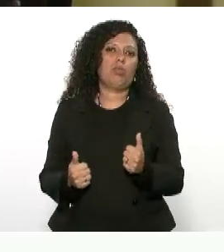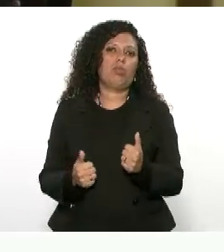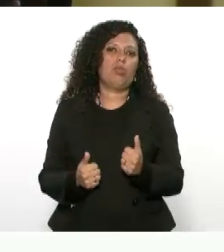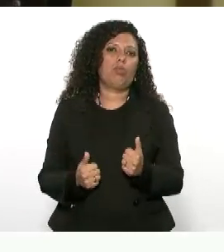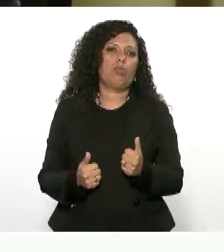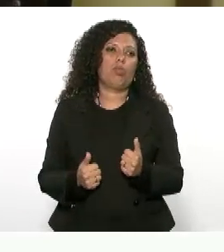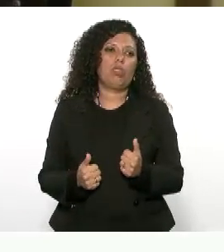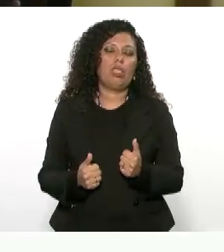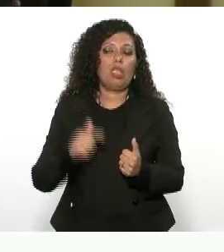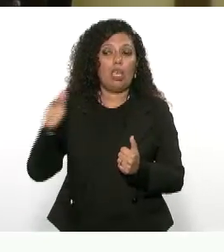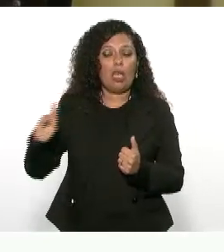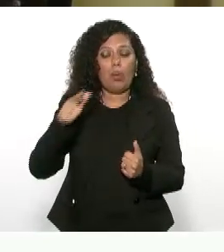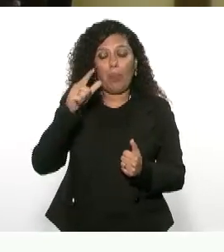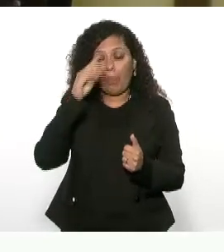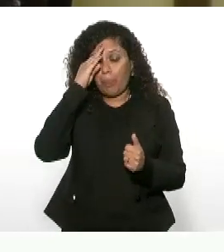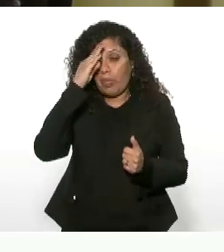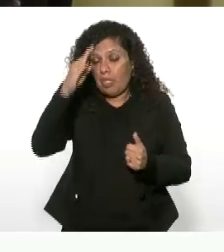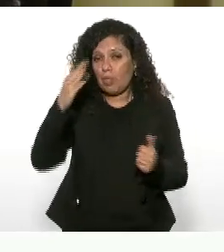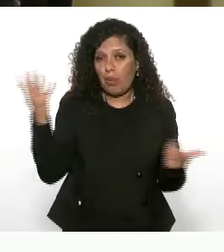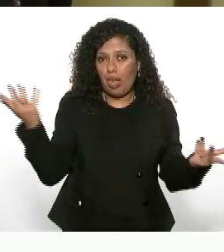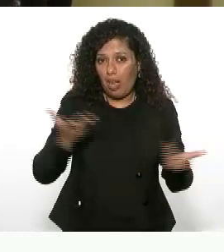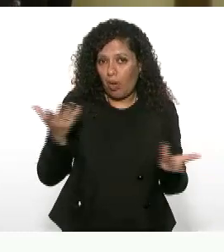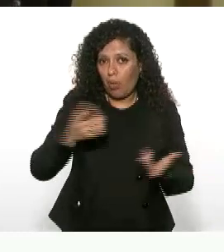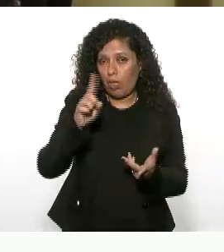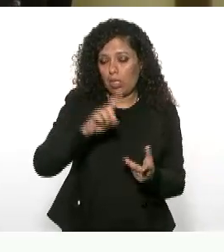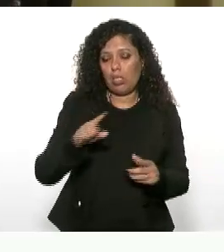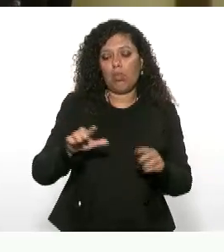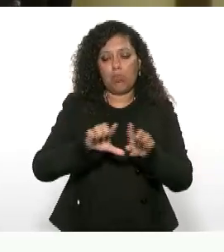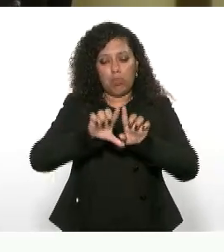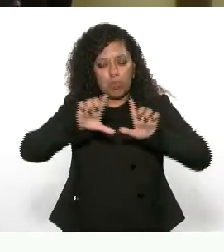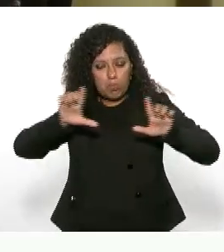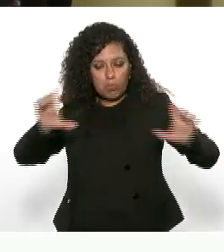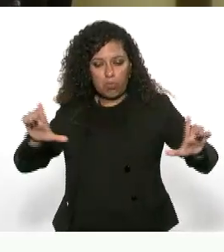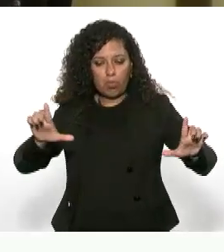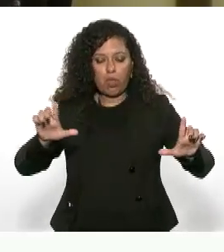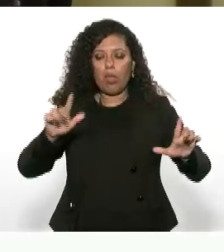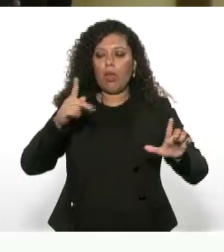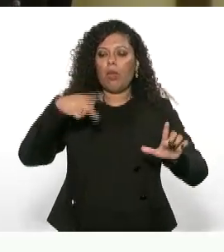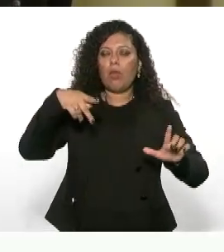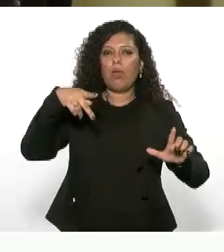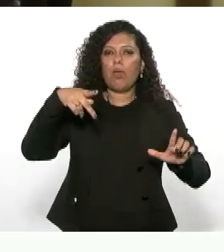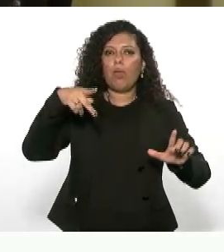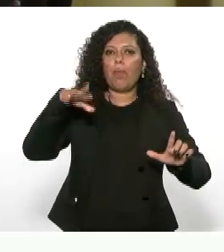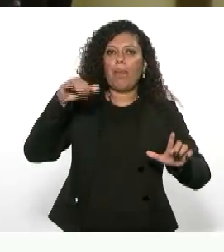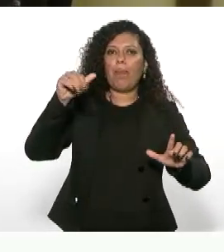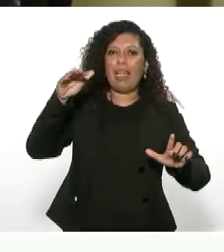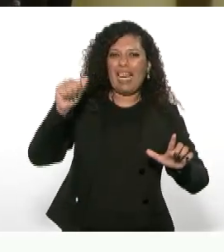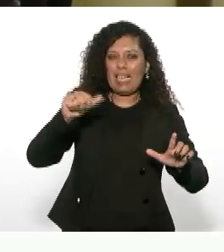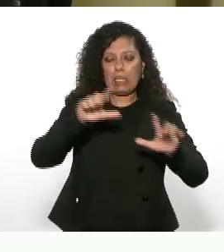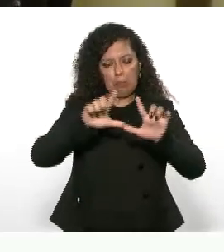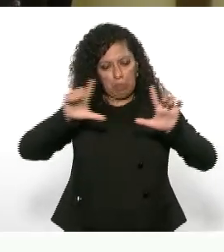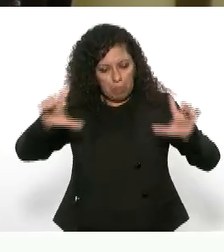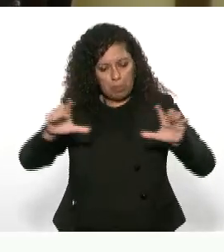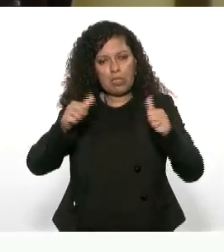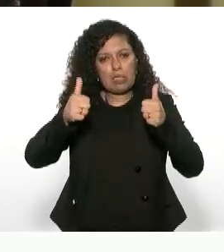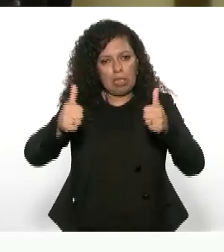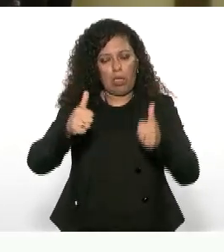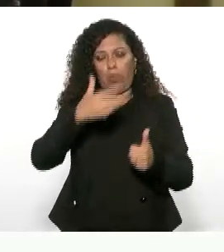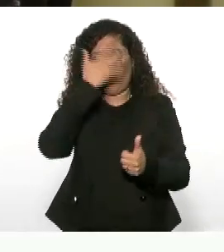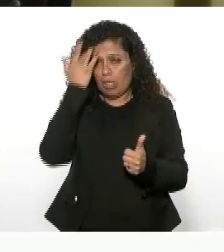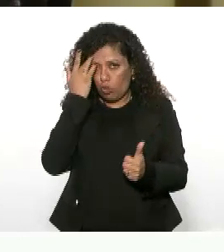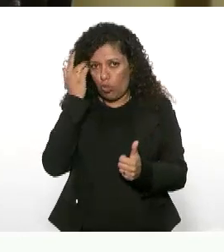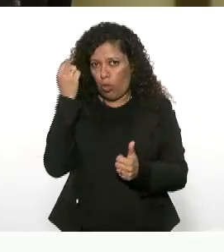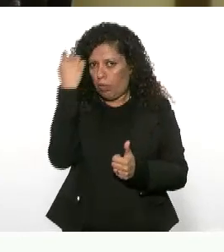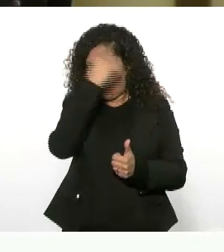um eixo prioritário nesse momento. Placa, sim, bacana, mas gente ainda vai demorar um pouquinho. Mas está na pauta do